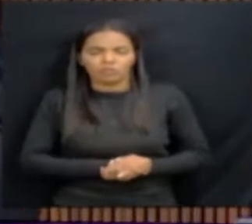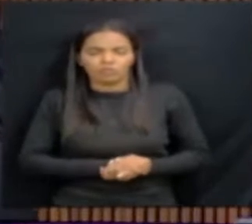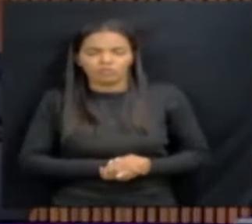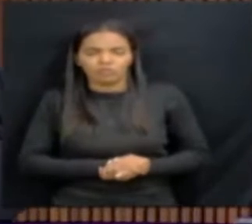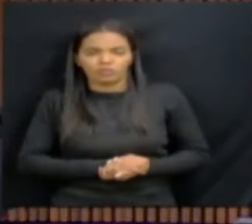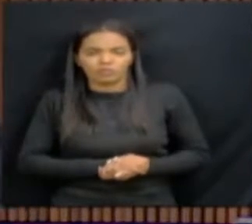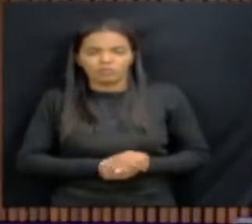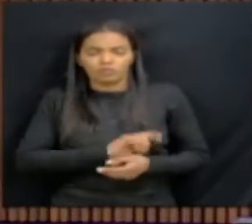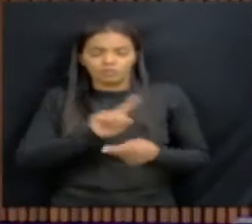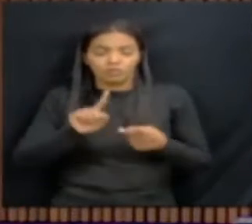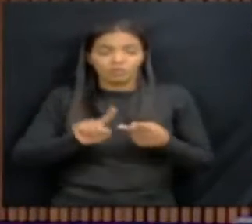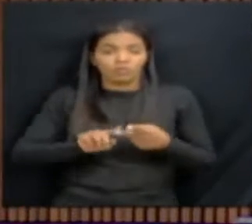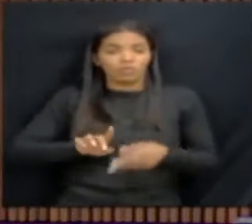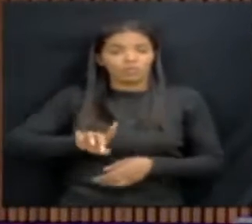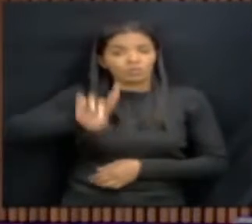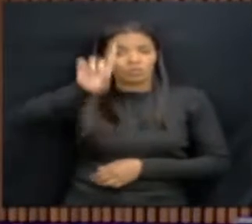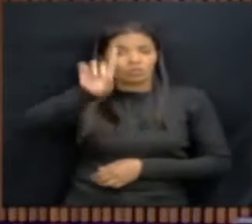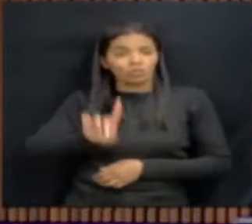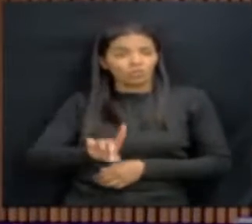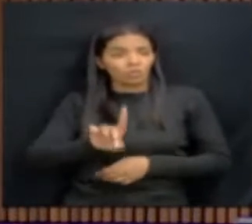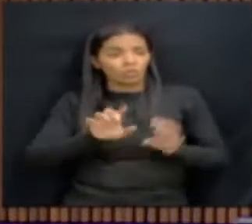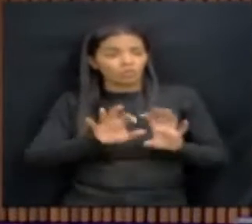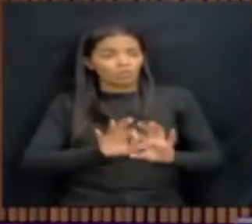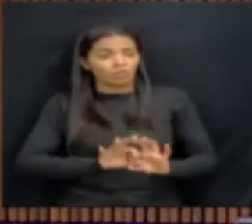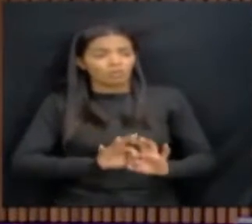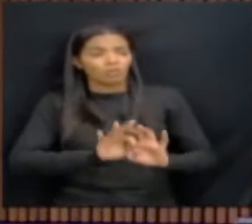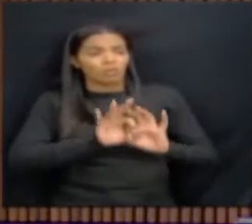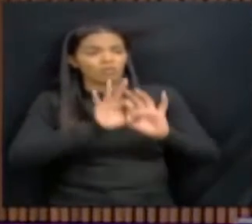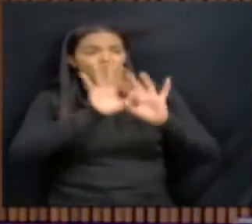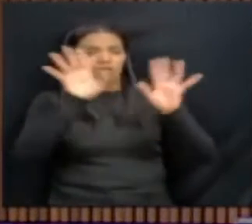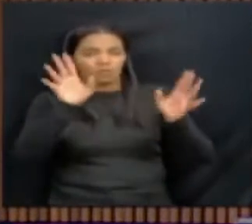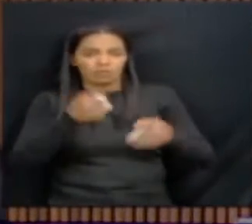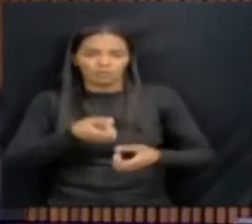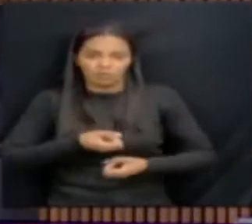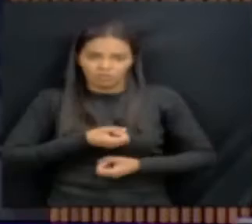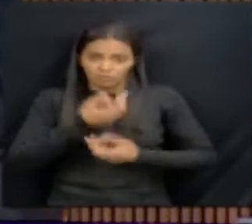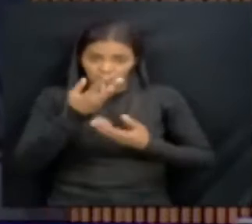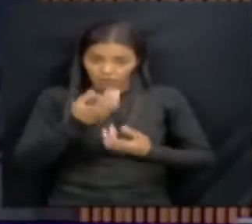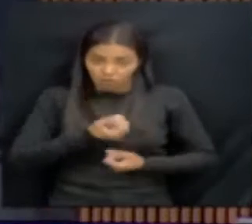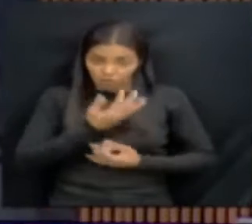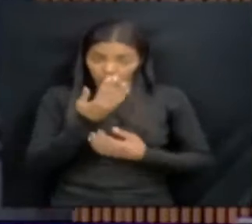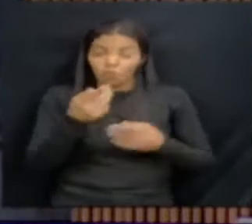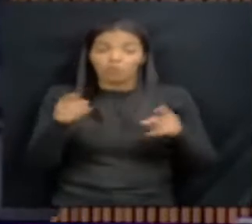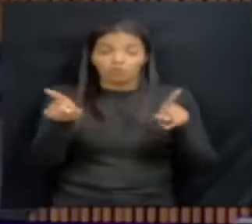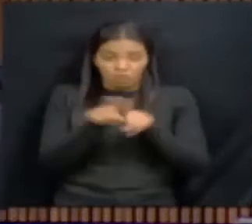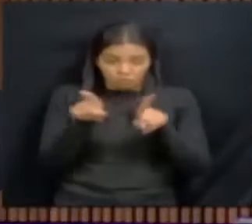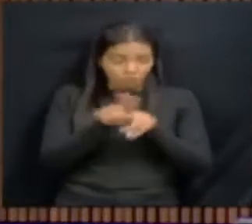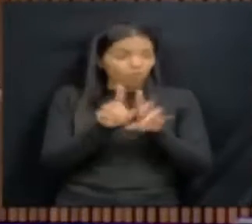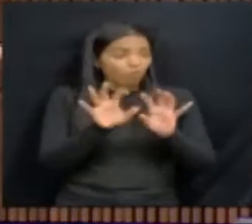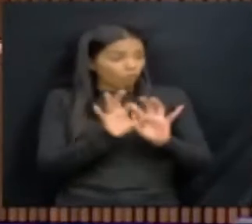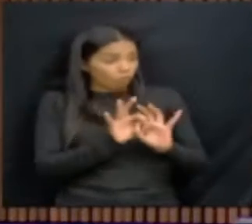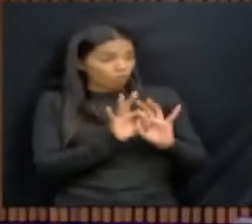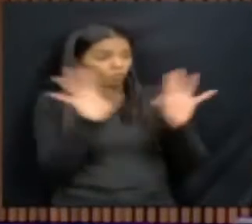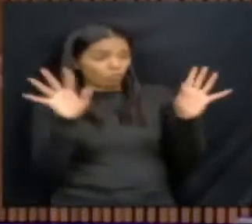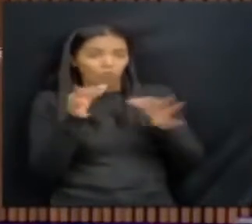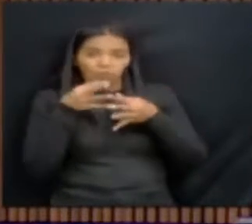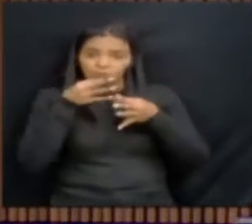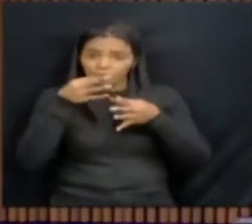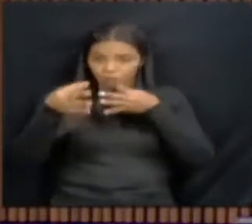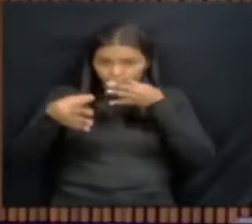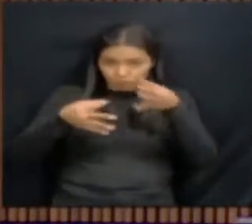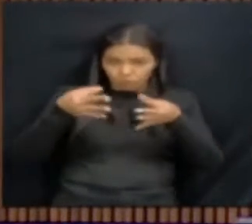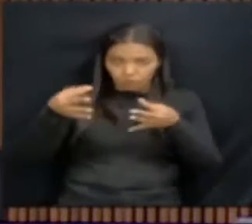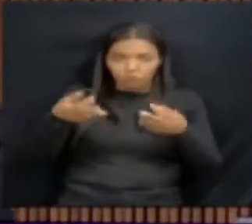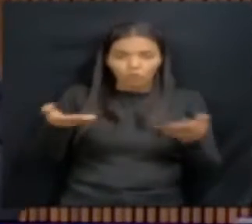é direito de se ter livre expressão, como é direito também de se emitir opiniões. E eu quero aqui emitir uma